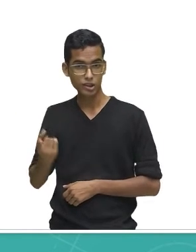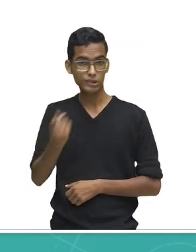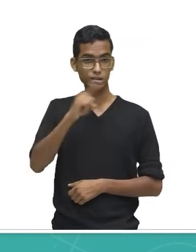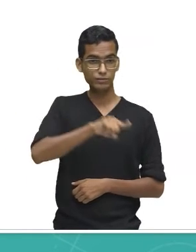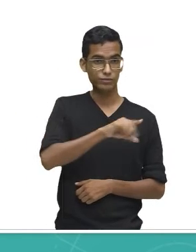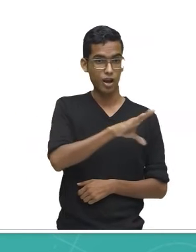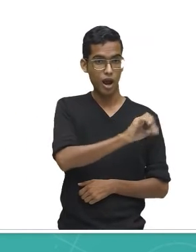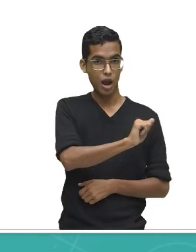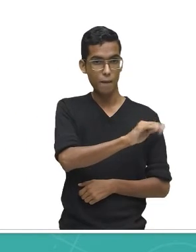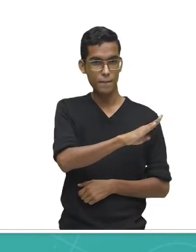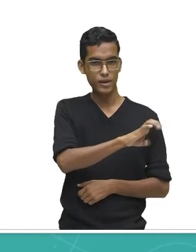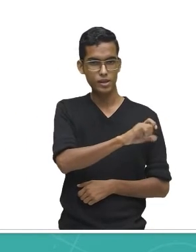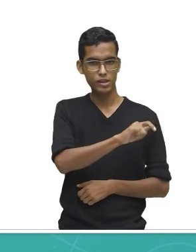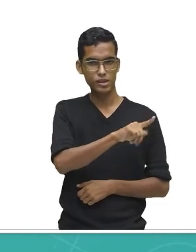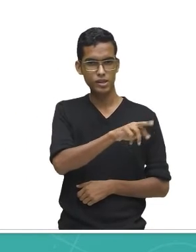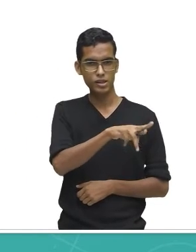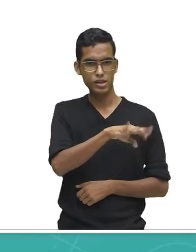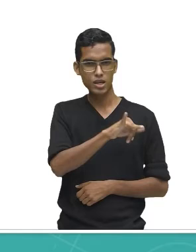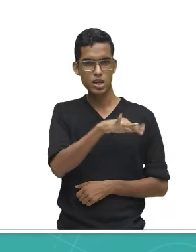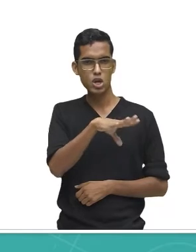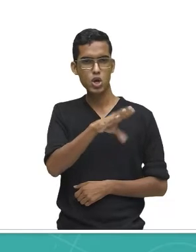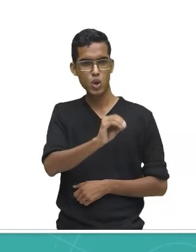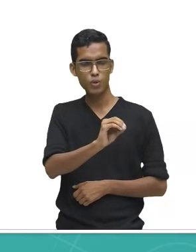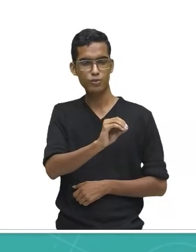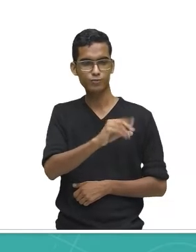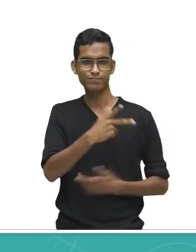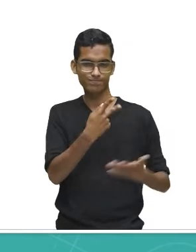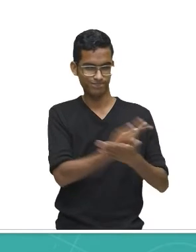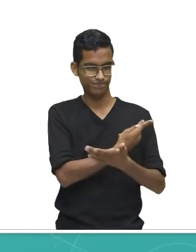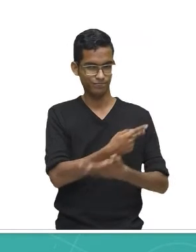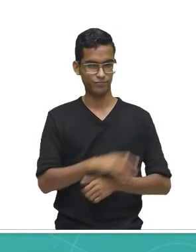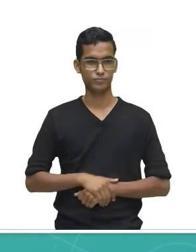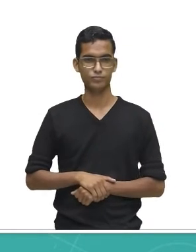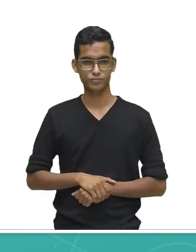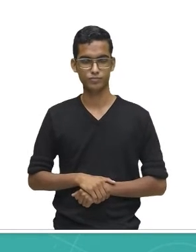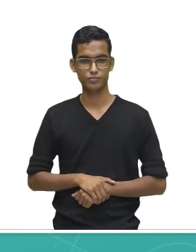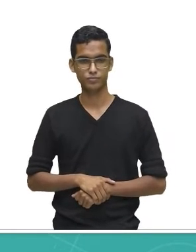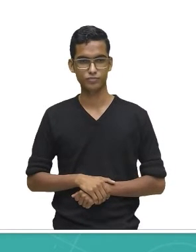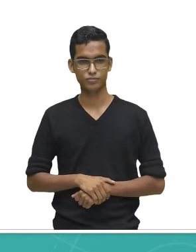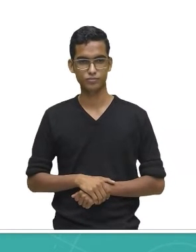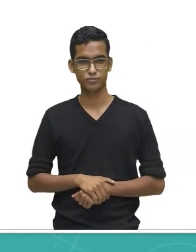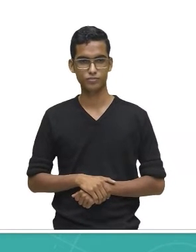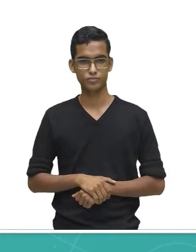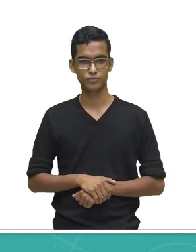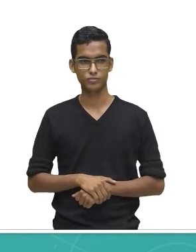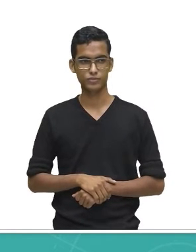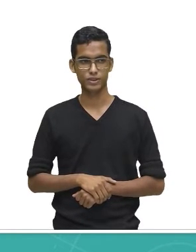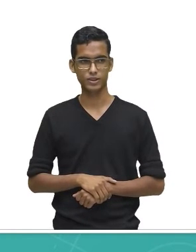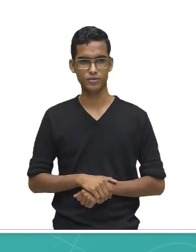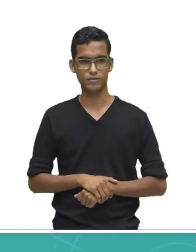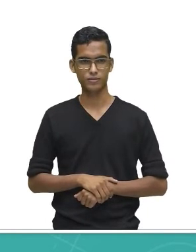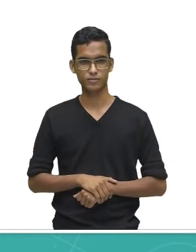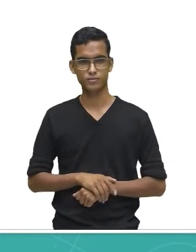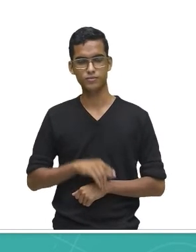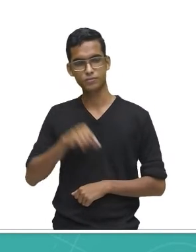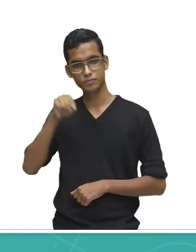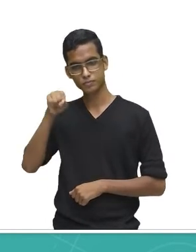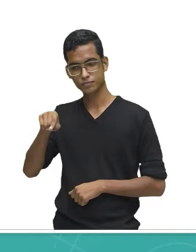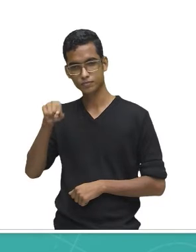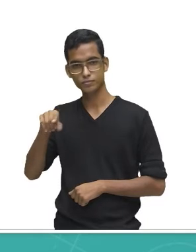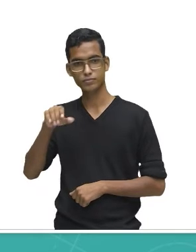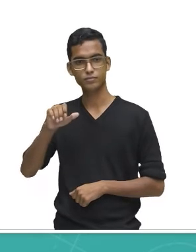né, se achando quando diz, olha, eu achei o meu advogado, eu chamei, né? Então, a